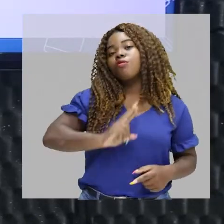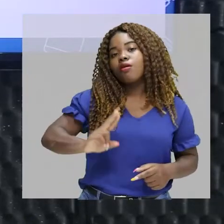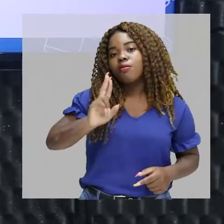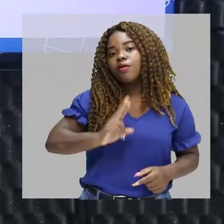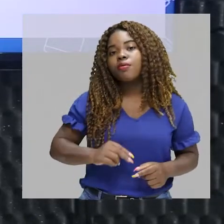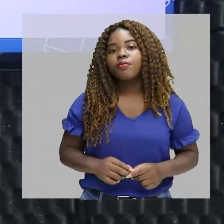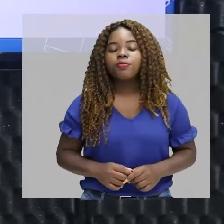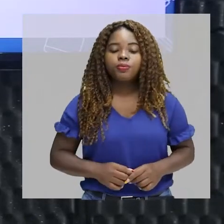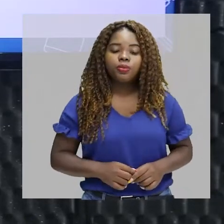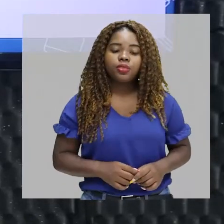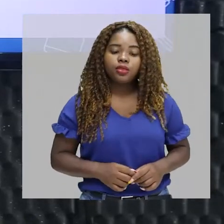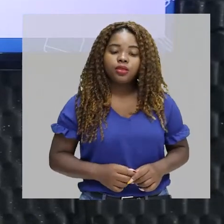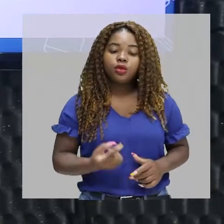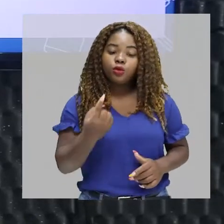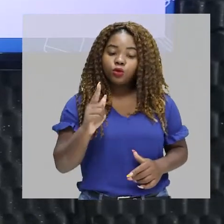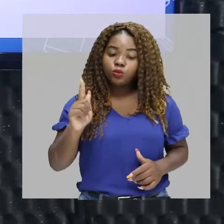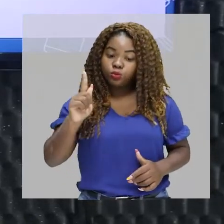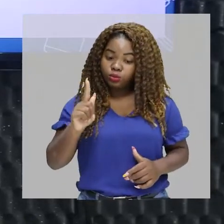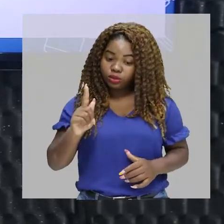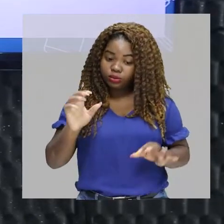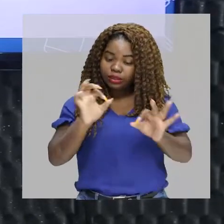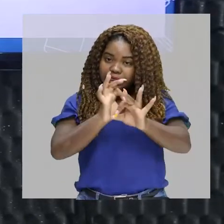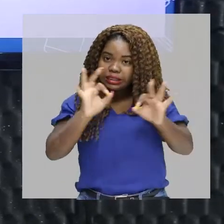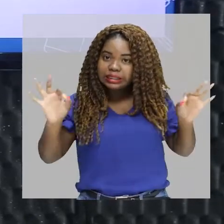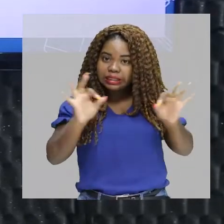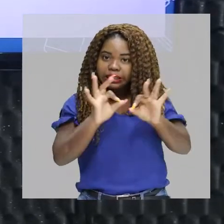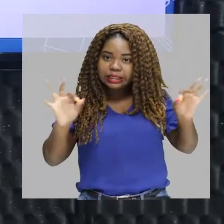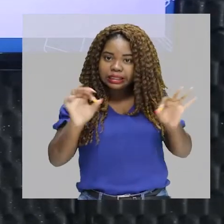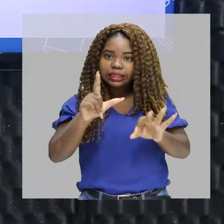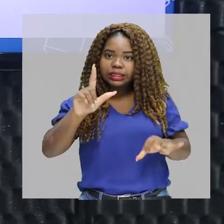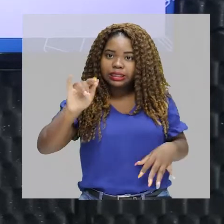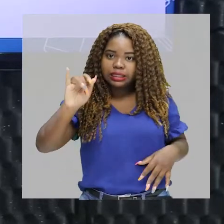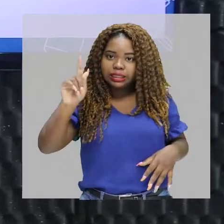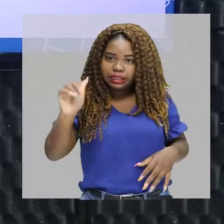só. 1 grama da liga, né?